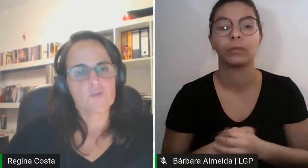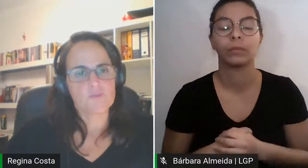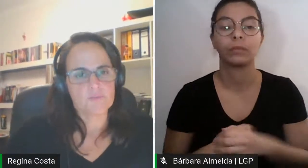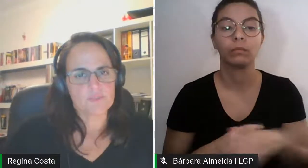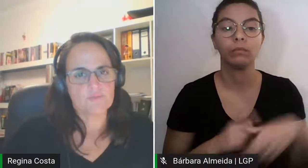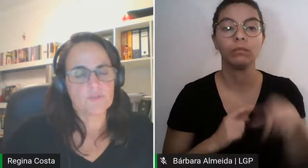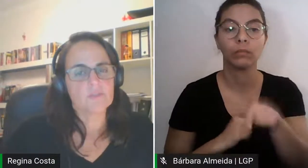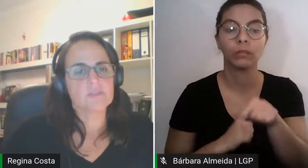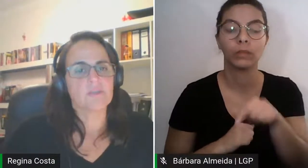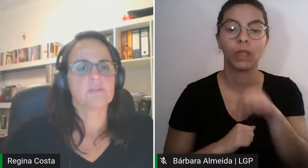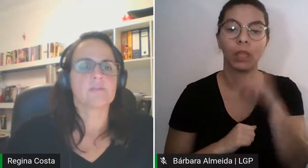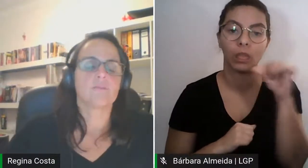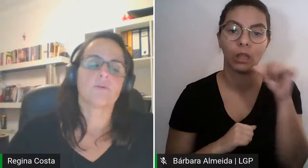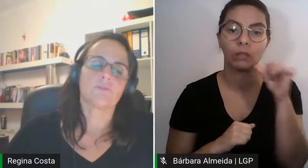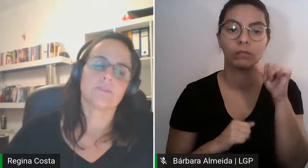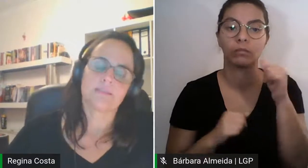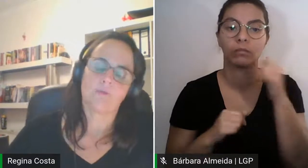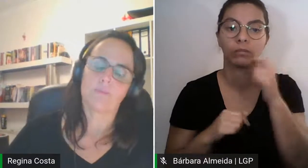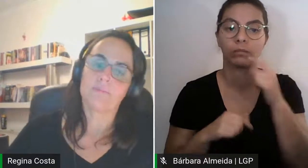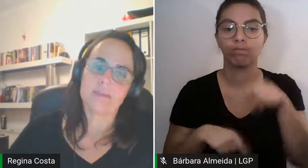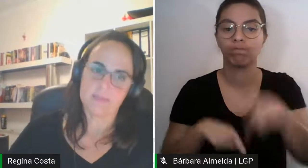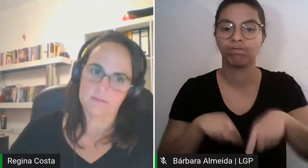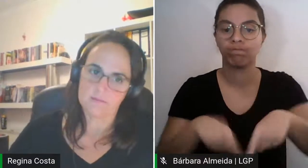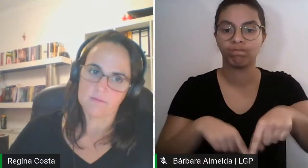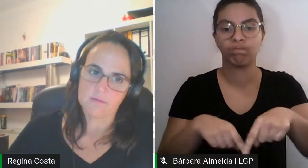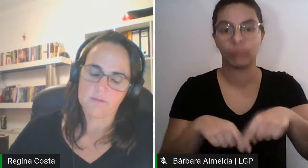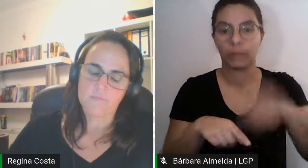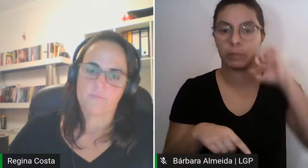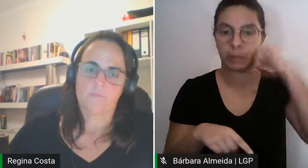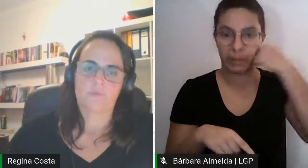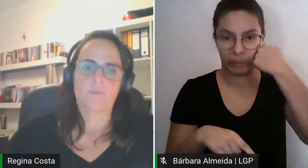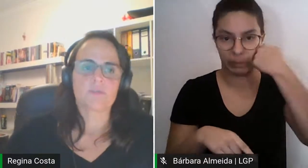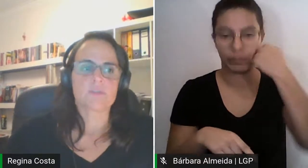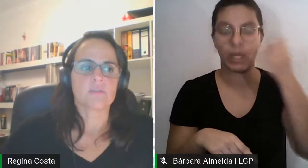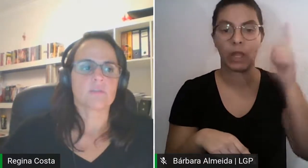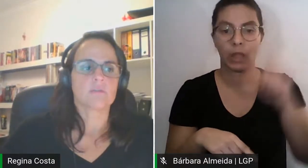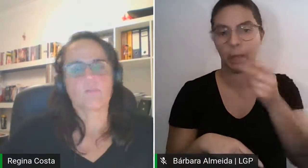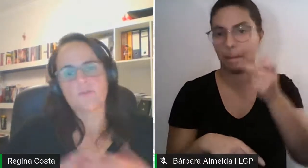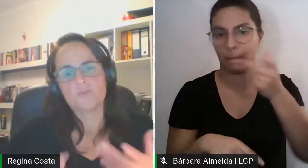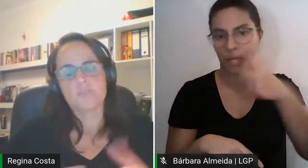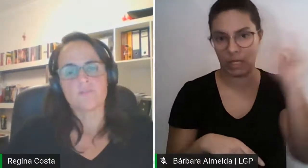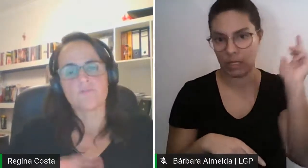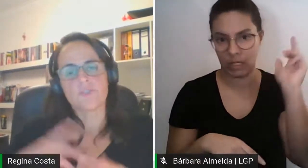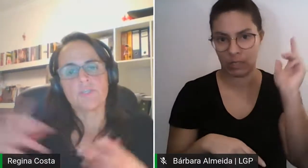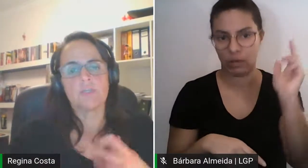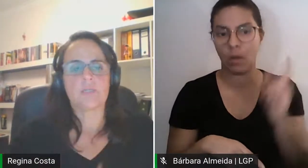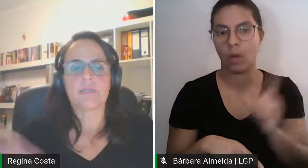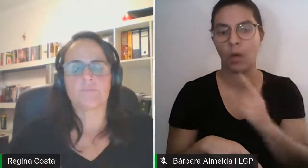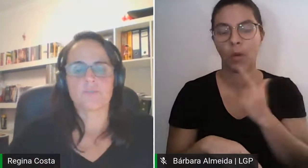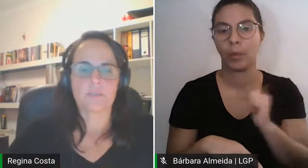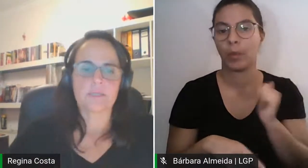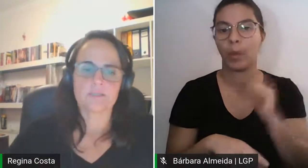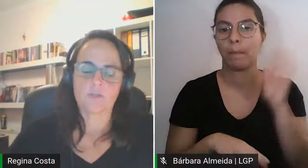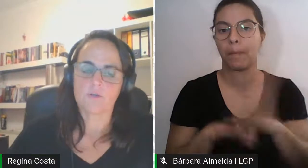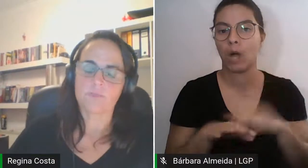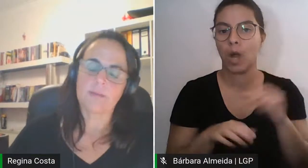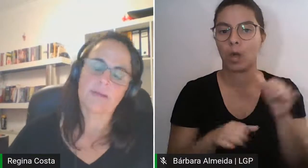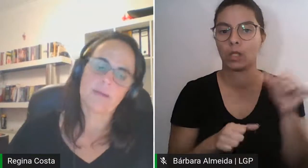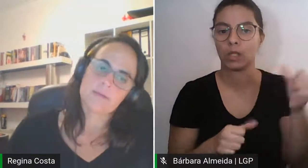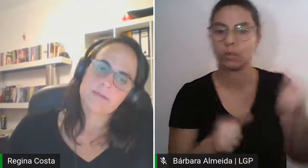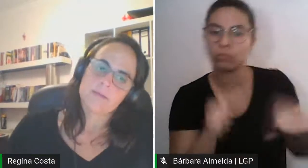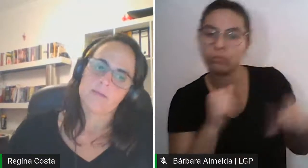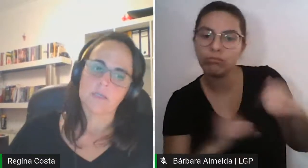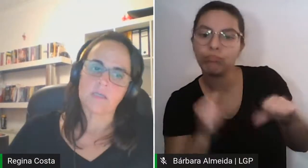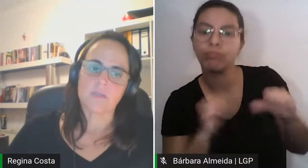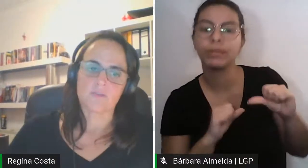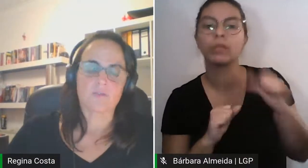que afetar os membros inferiores e tem que ser uma condição permanente. Não pode ser após uma cirurgia, ainda há possibilidades de